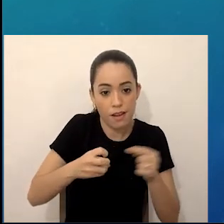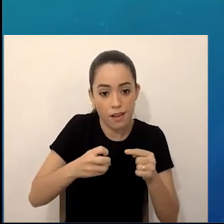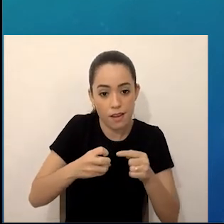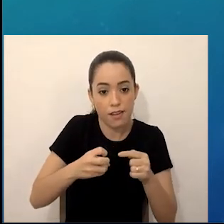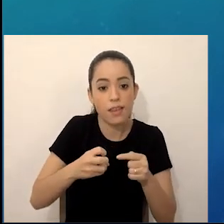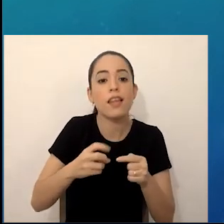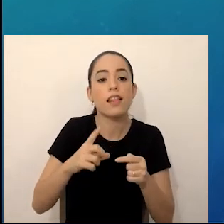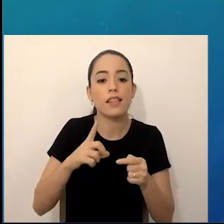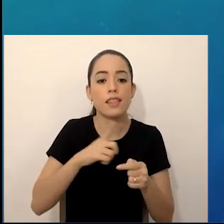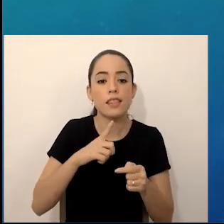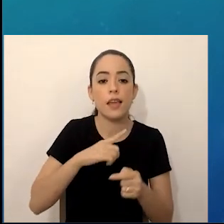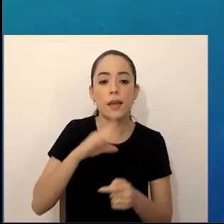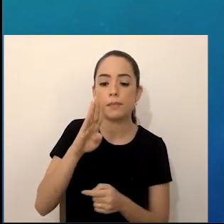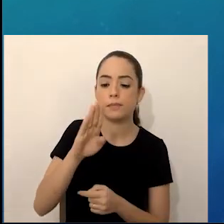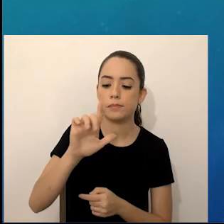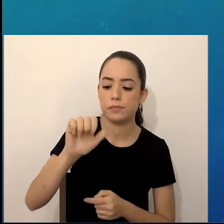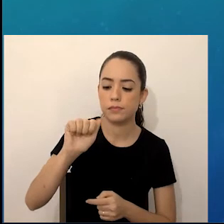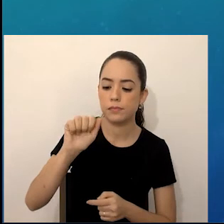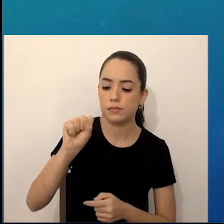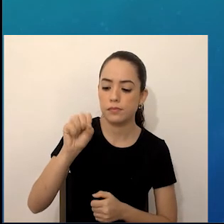de blastoderma.